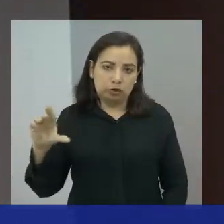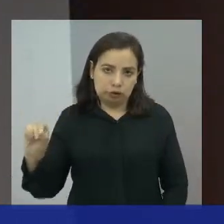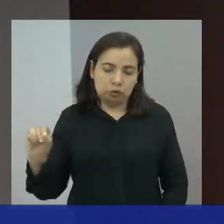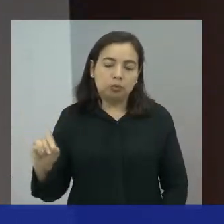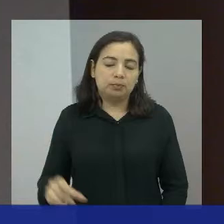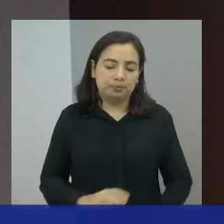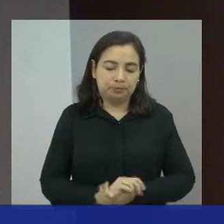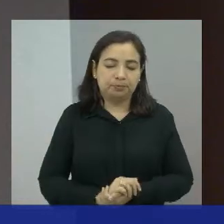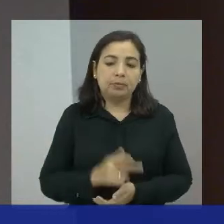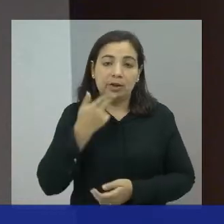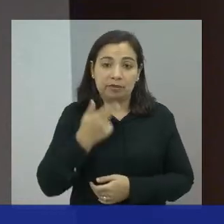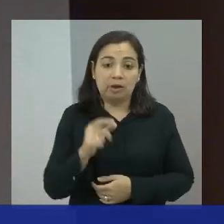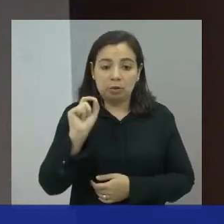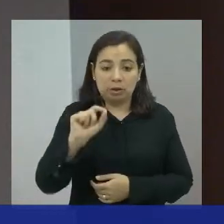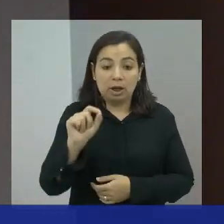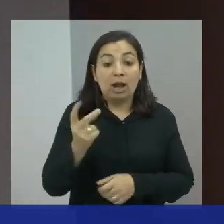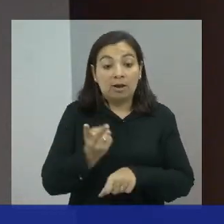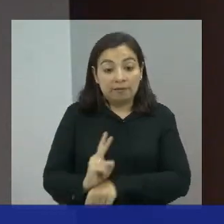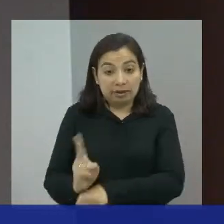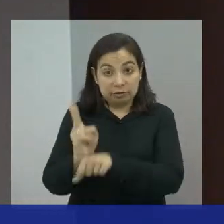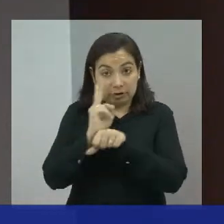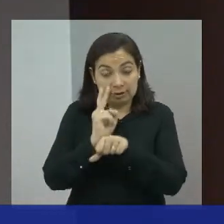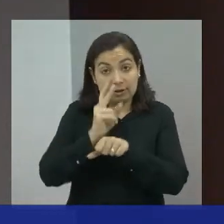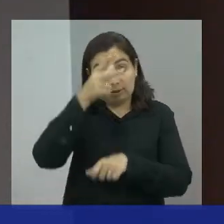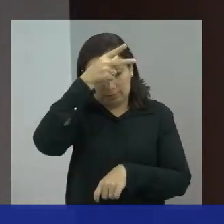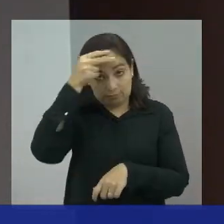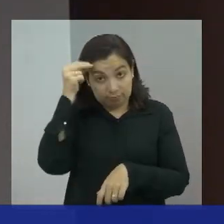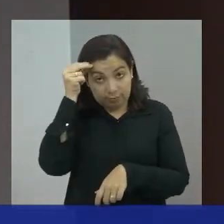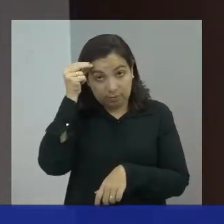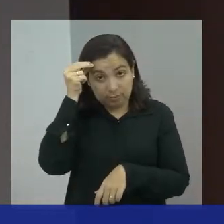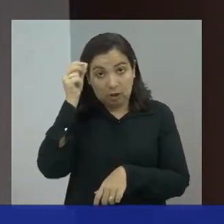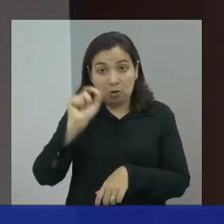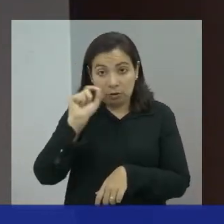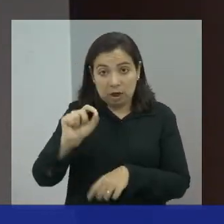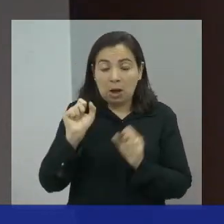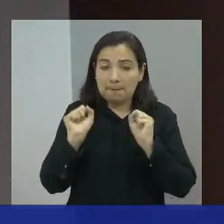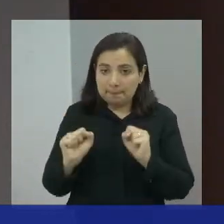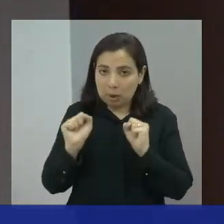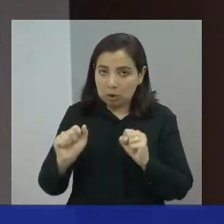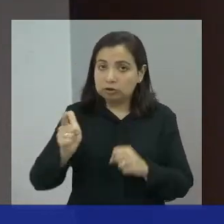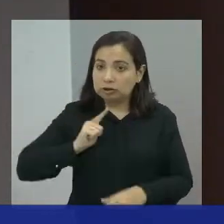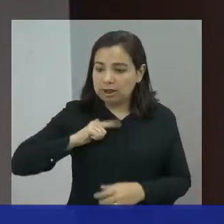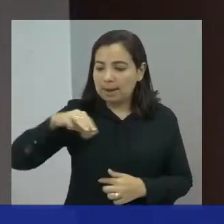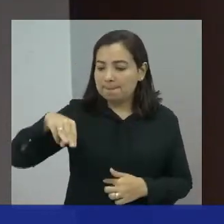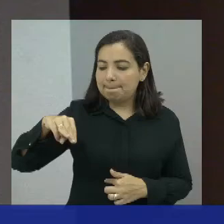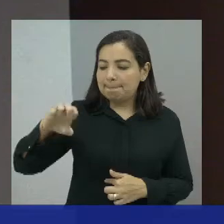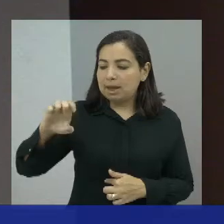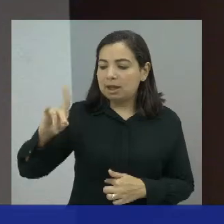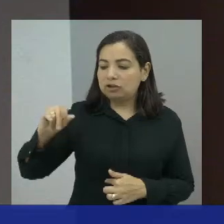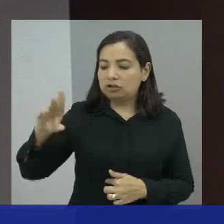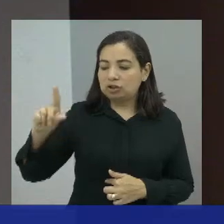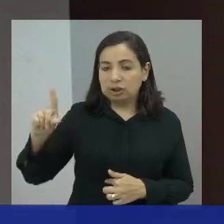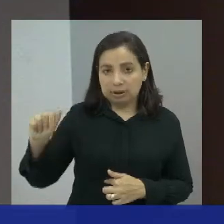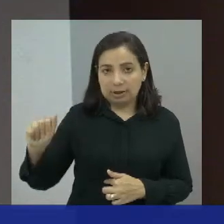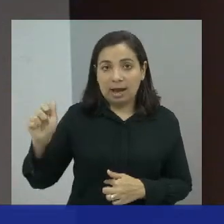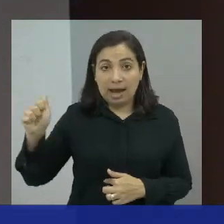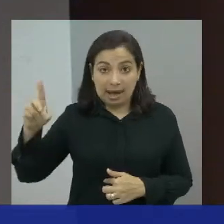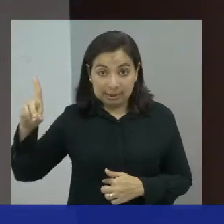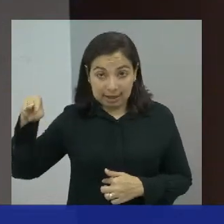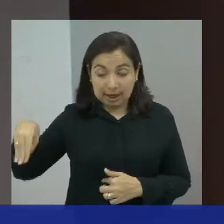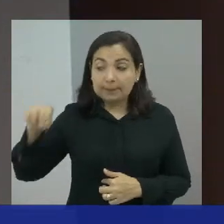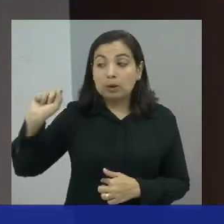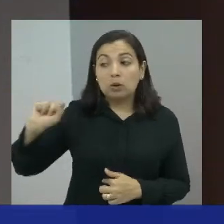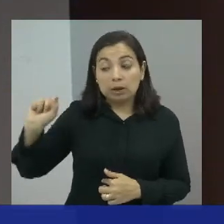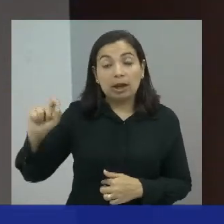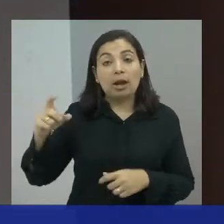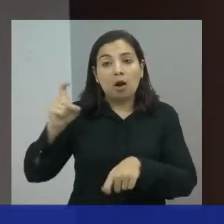que diz assim: a fiscalização municipal poderá impor medidas administrativas com efeitos imediatos,